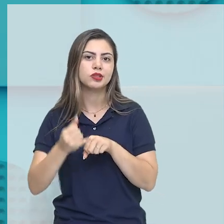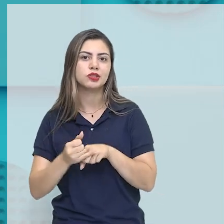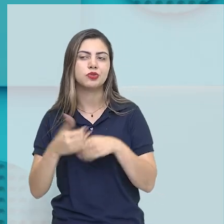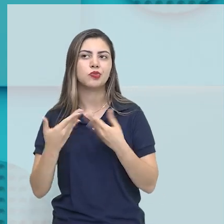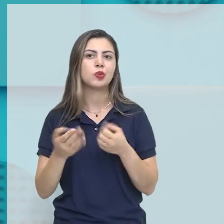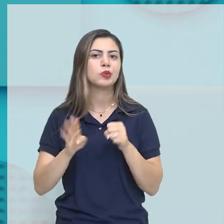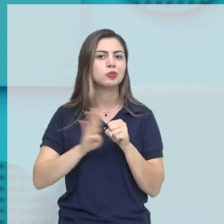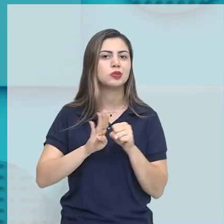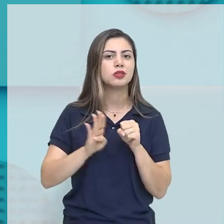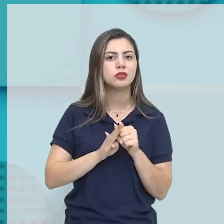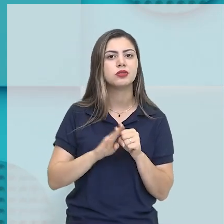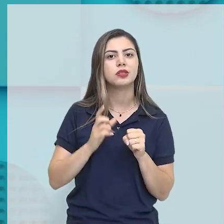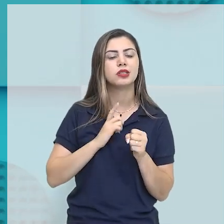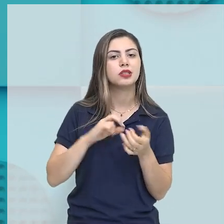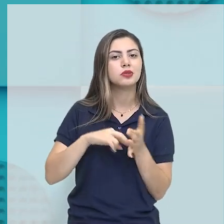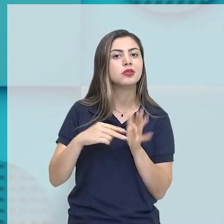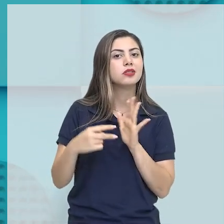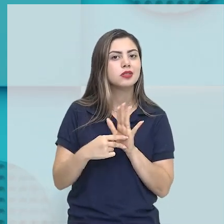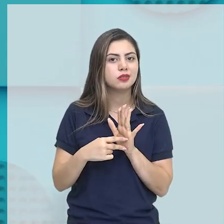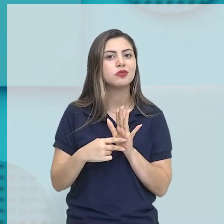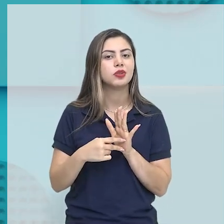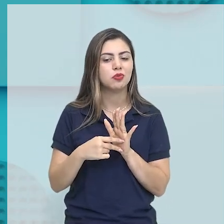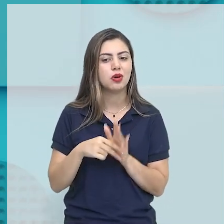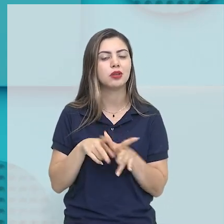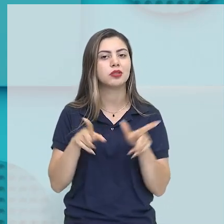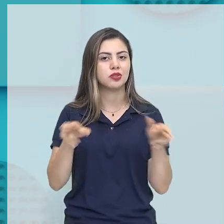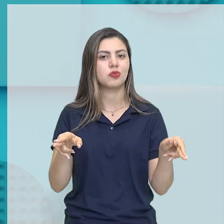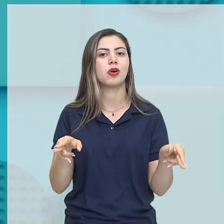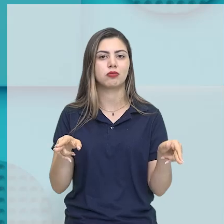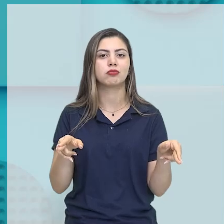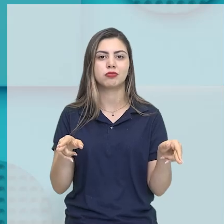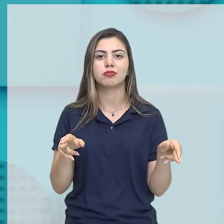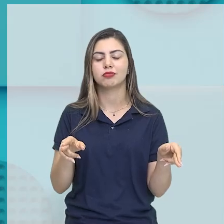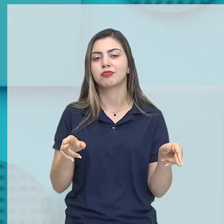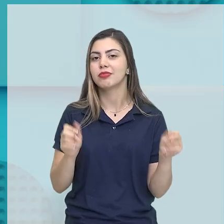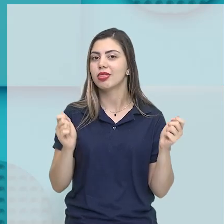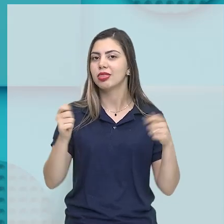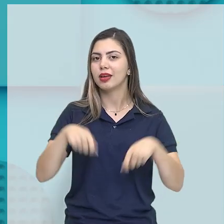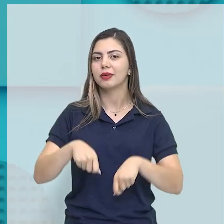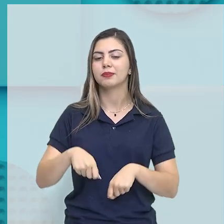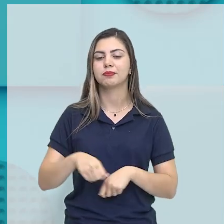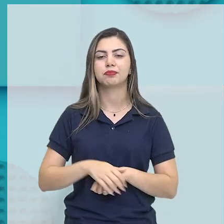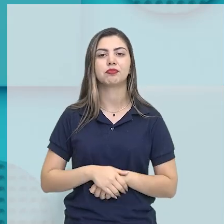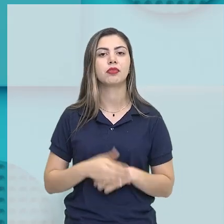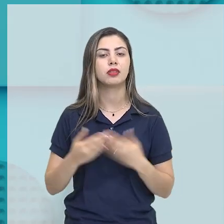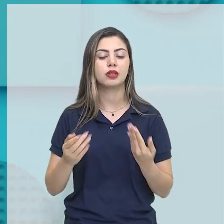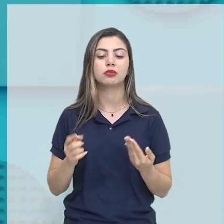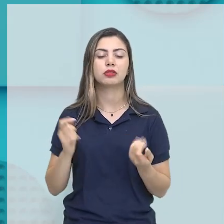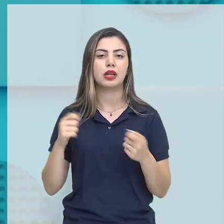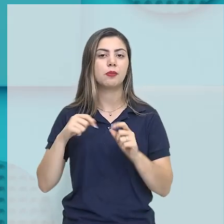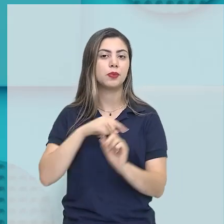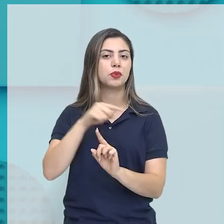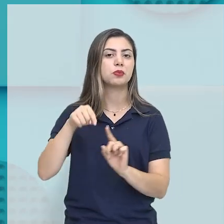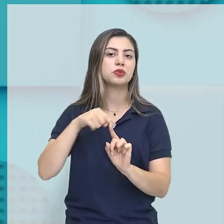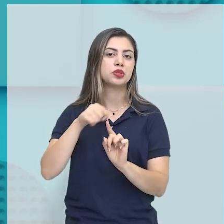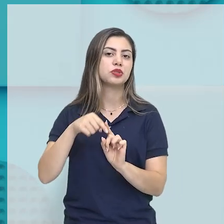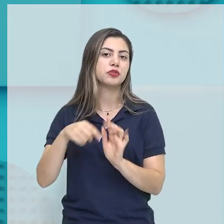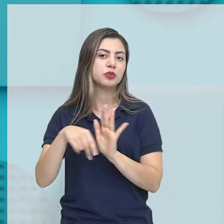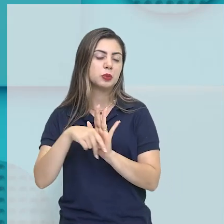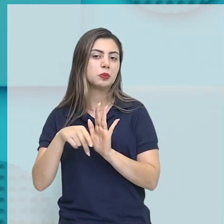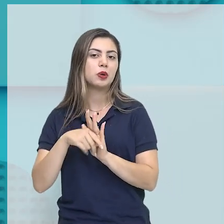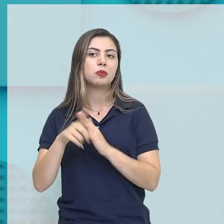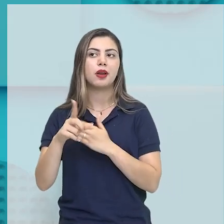outro substantivo que tenha, que remeta àquele sentido que eu quero proporcionar, né? O que o artista, o autor quer